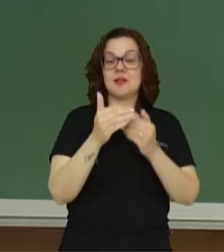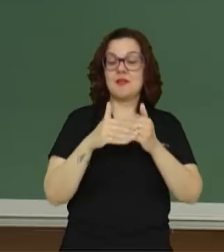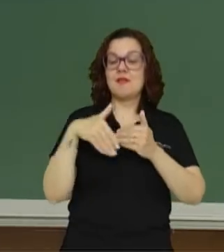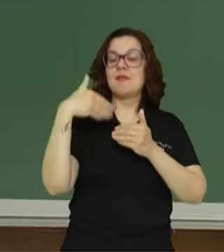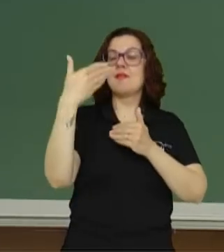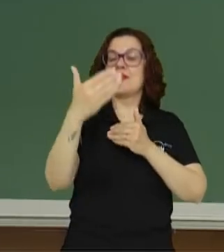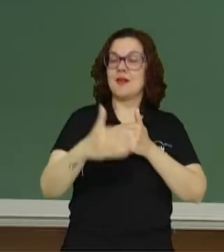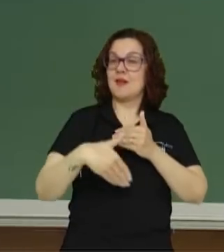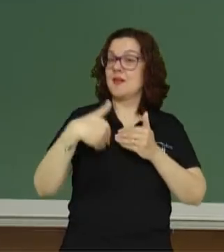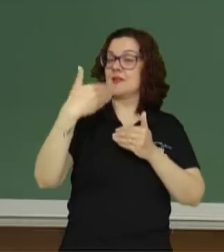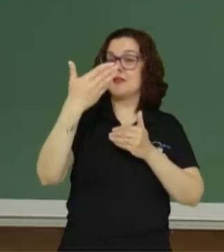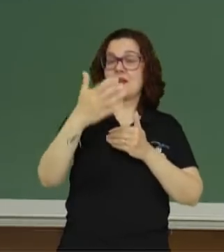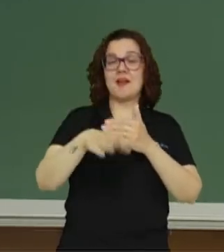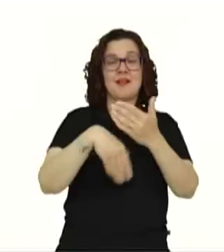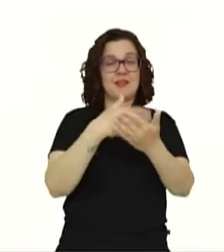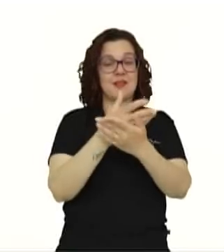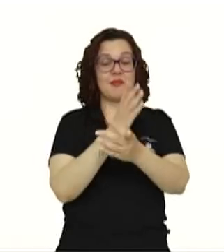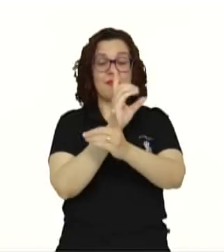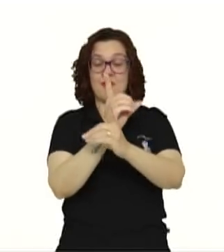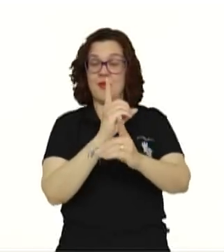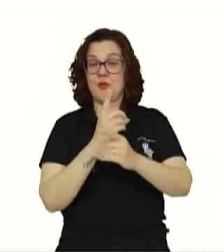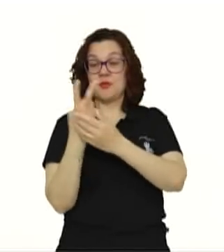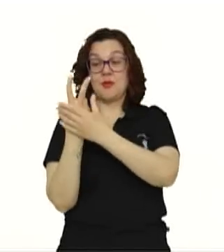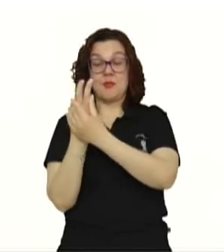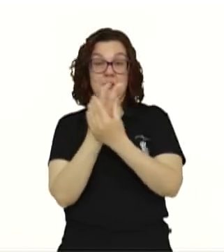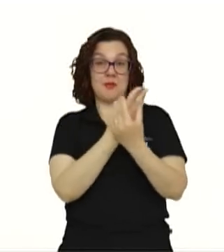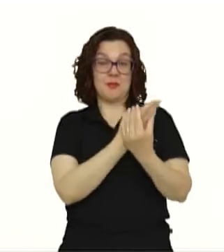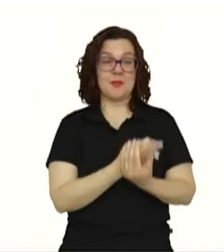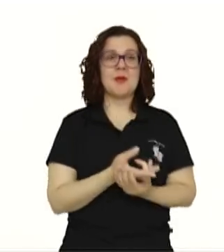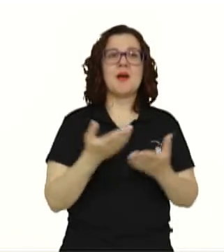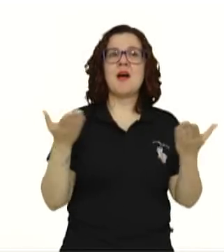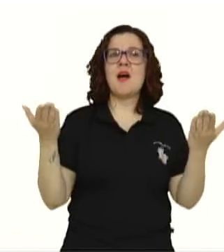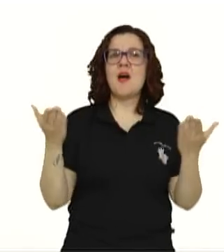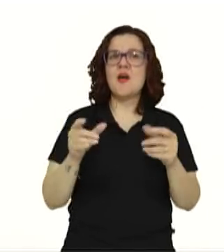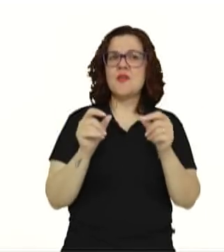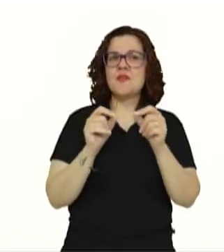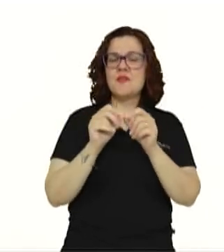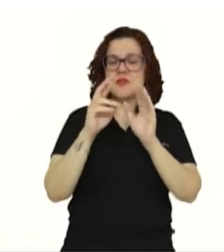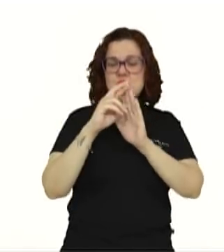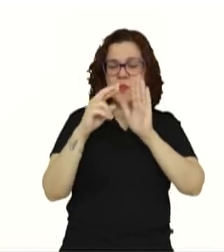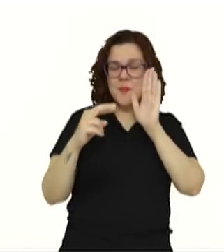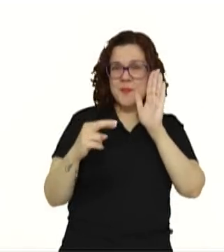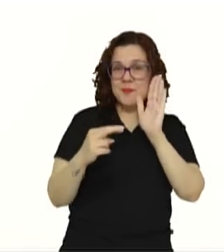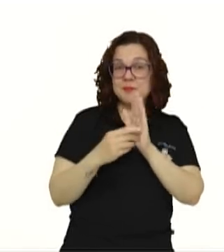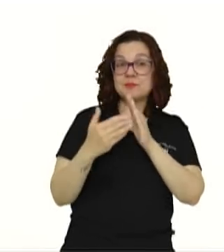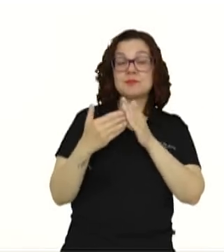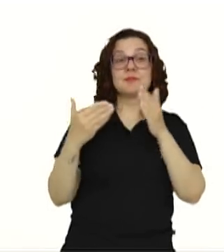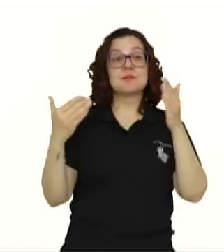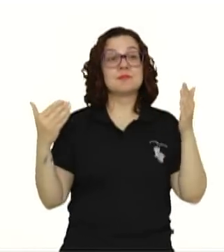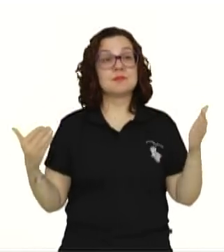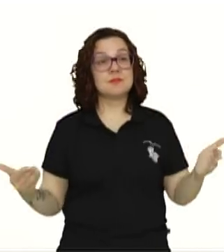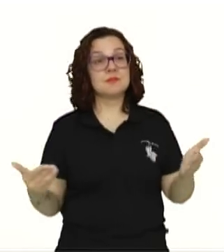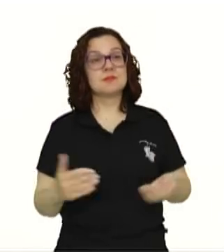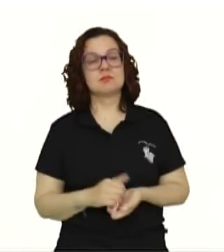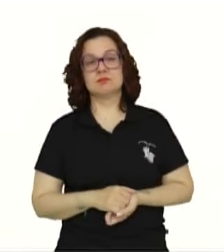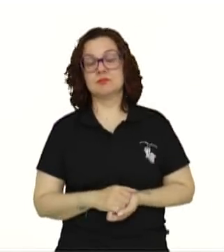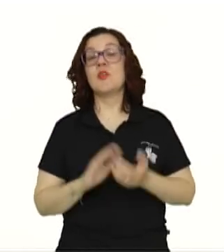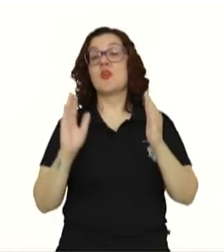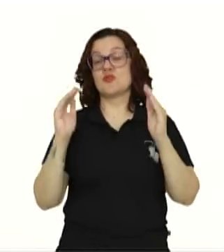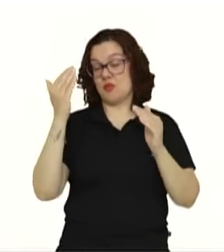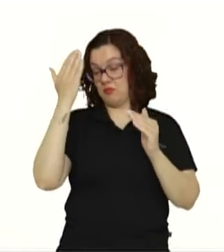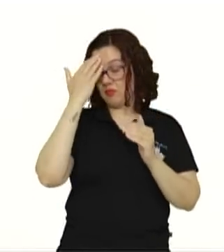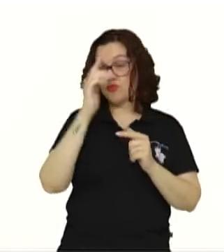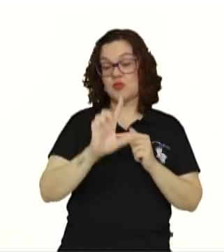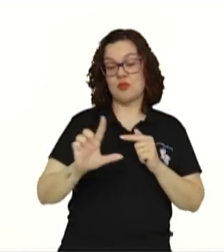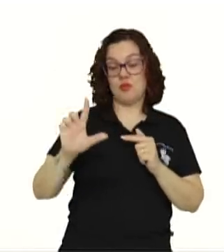assim, sucessivamente, eu vou encontrando os números pares. Mas e como é que eu crio uma lei de formação para isso? Na lógica eu já